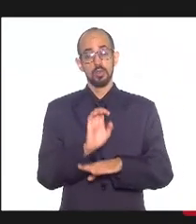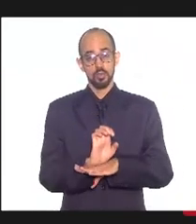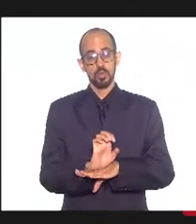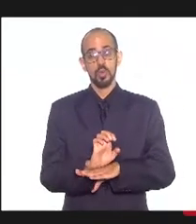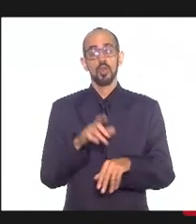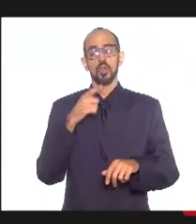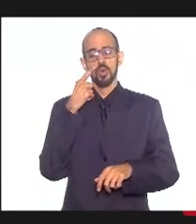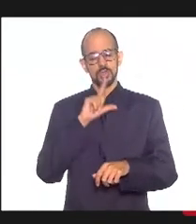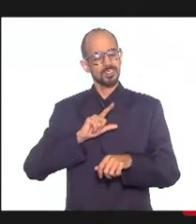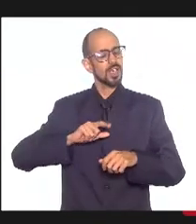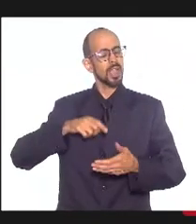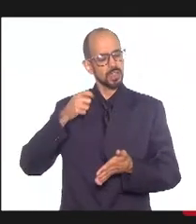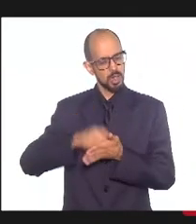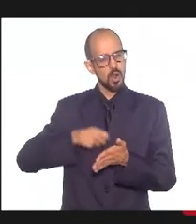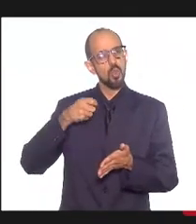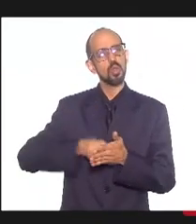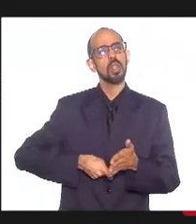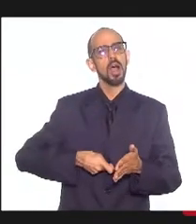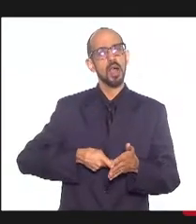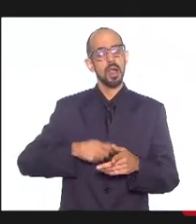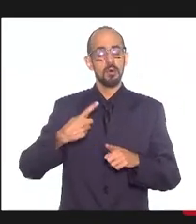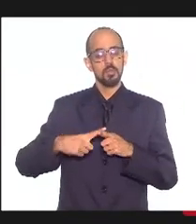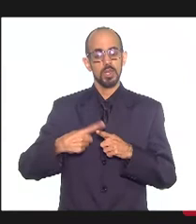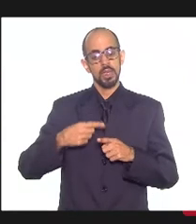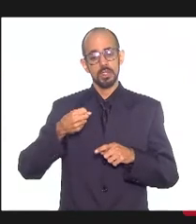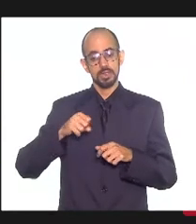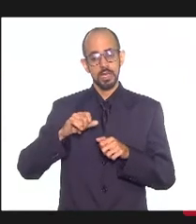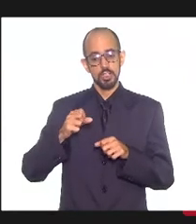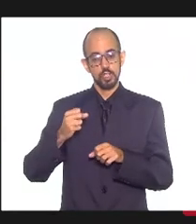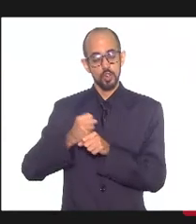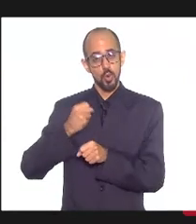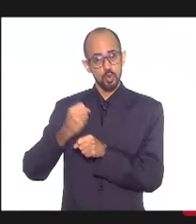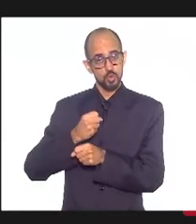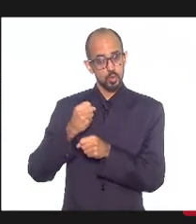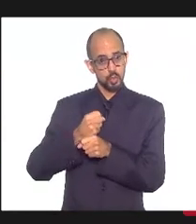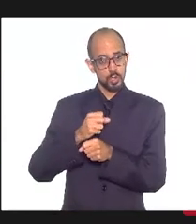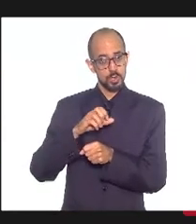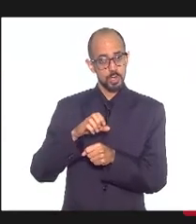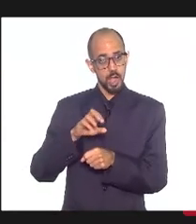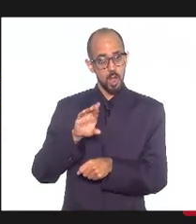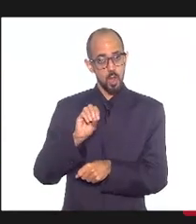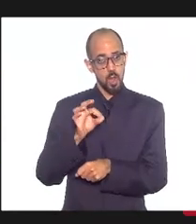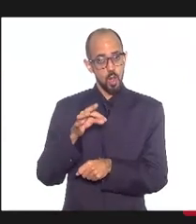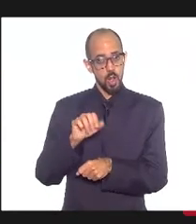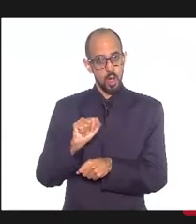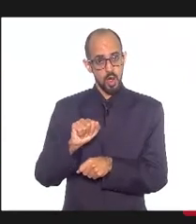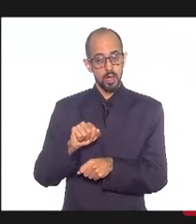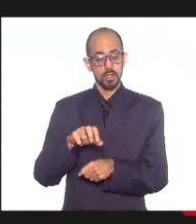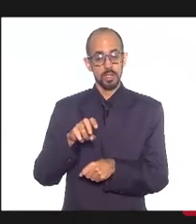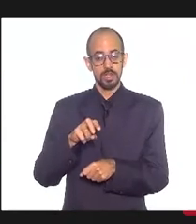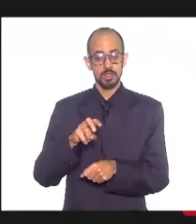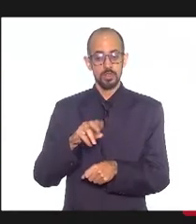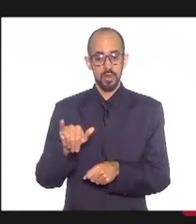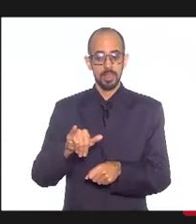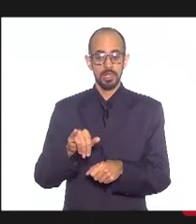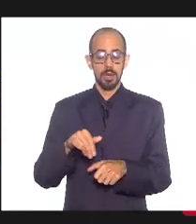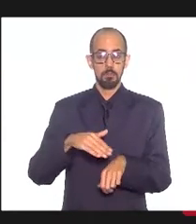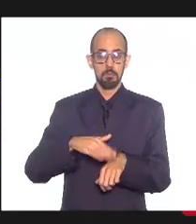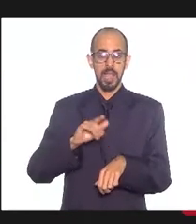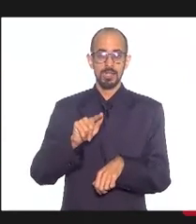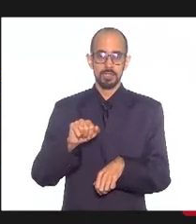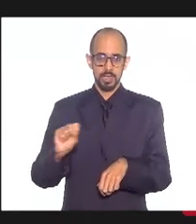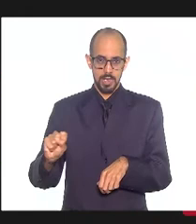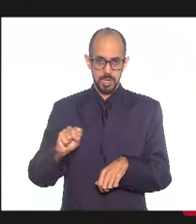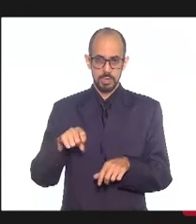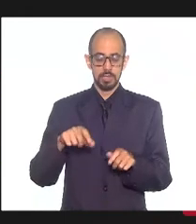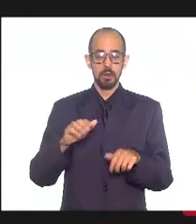porque essa rota tenderá a fazer. Se essa rota não for feita, esse gás será mais gás reinjetado e